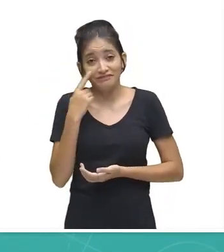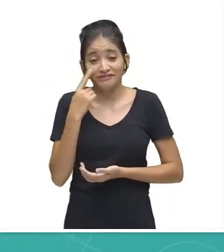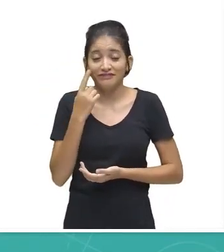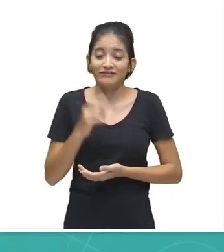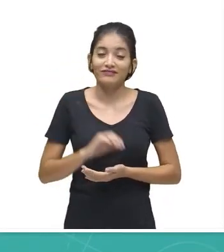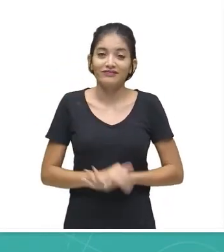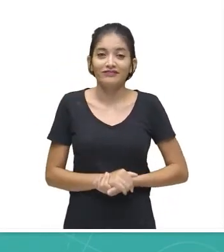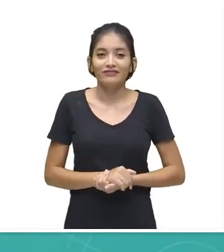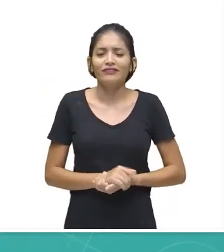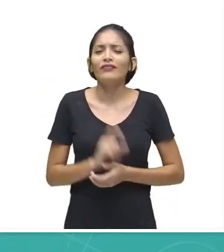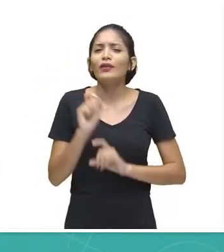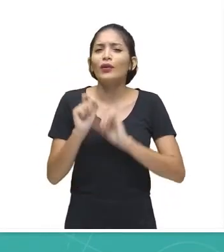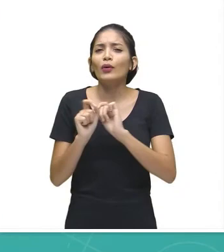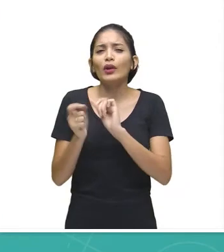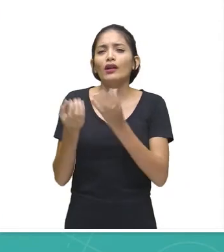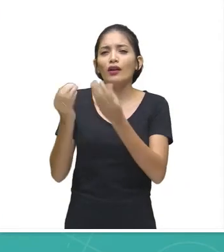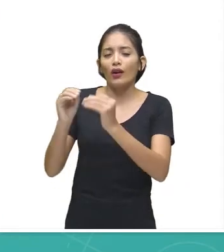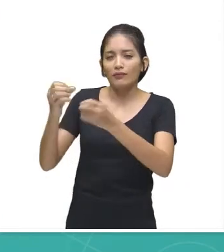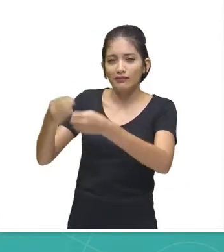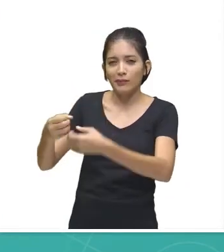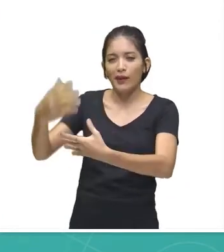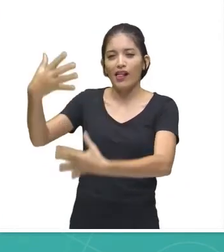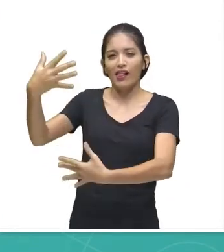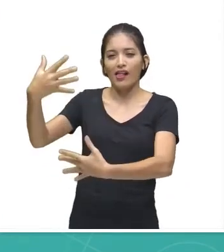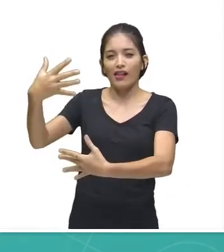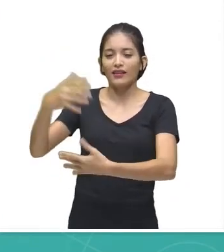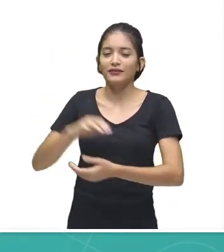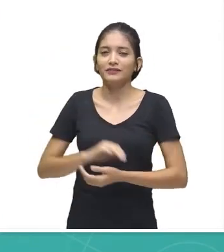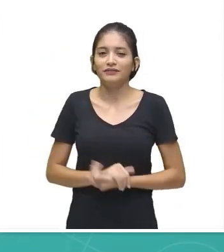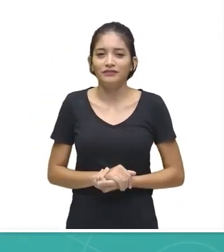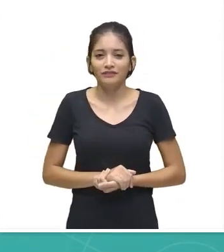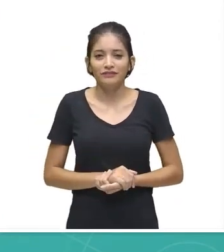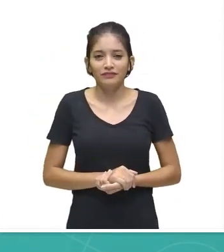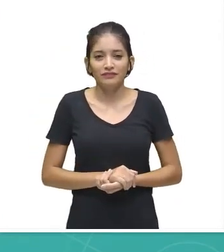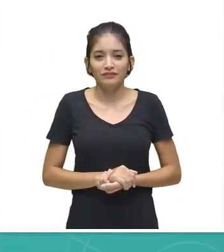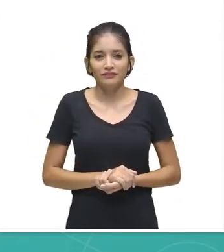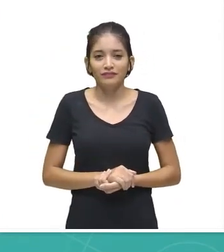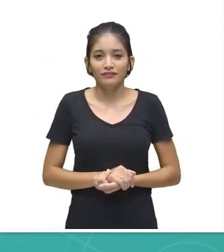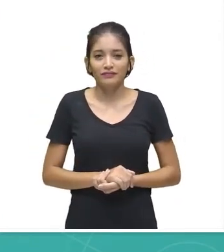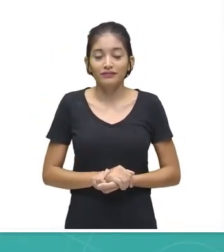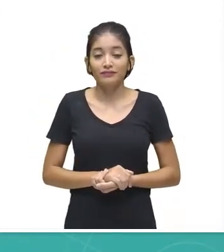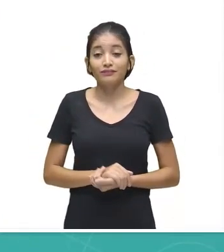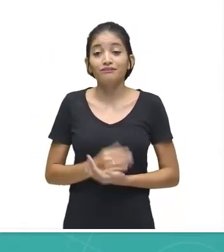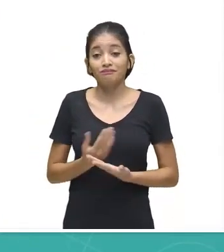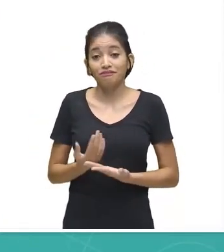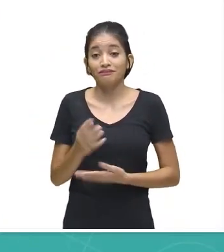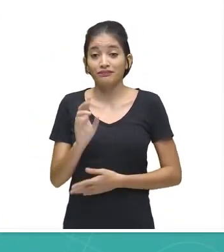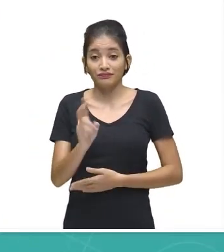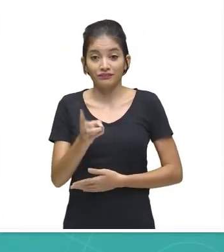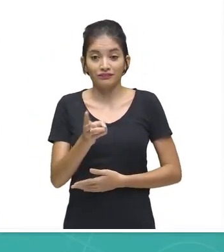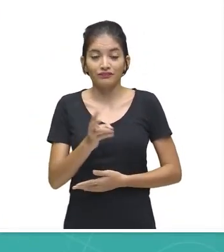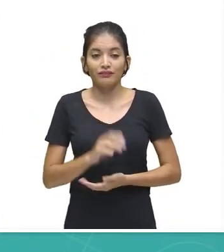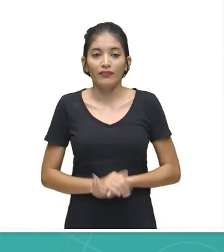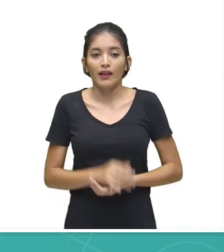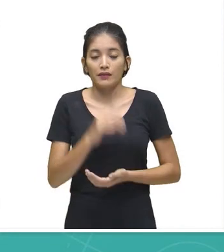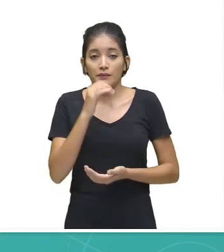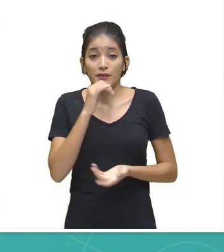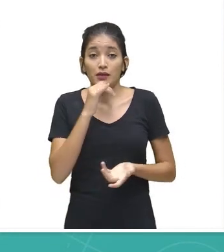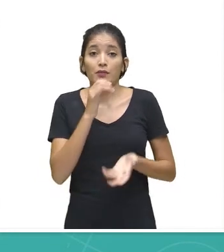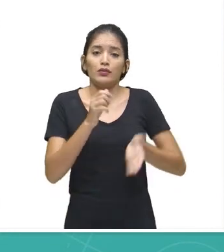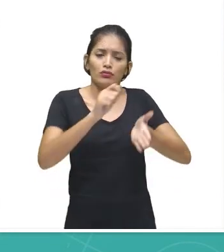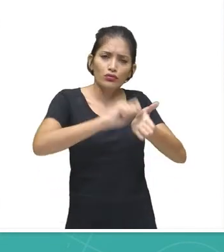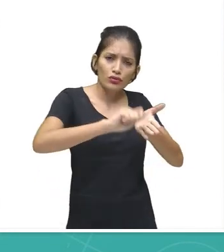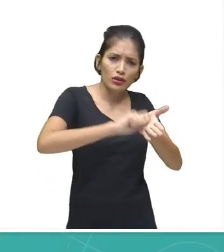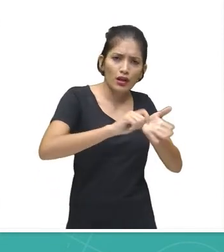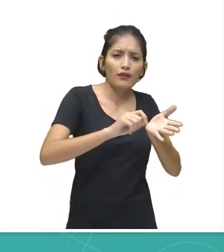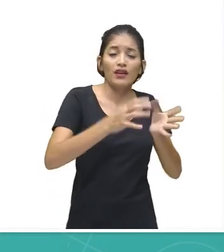vocês colocaram no chat? Então, vamos continuar aqui. Numa folha de papel,